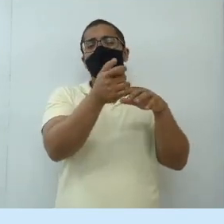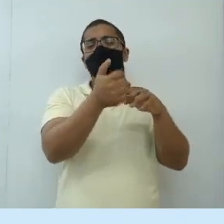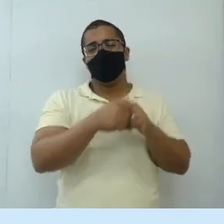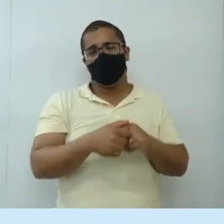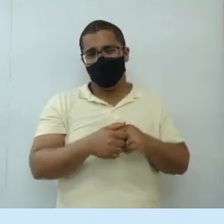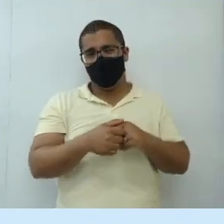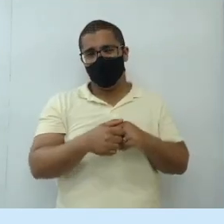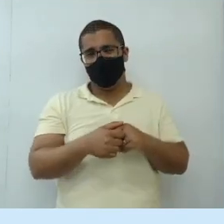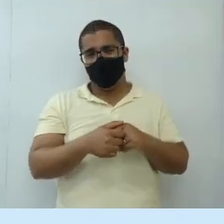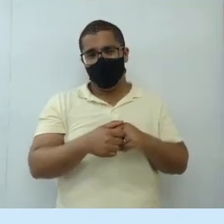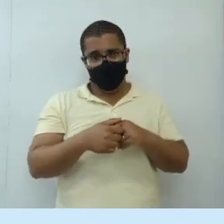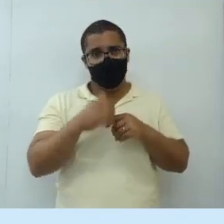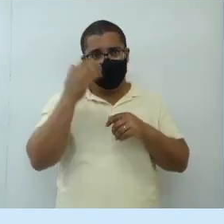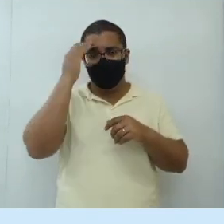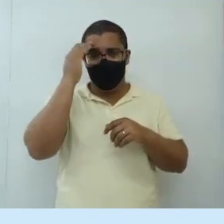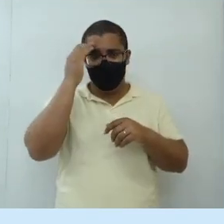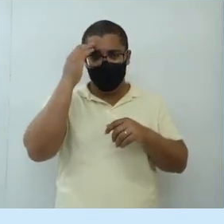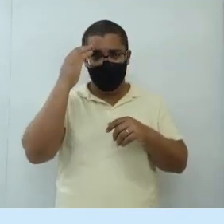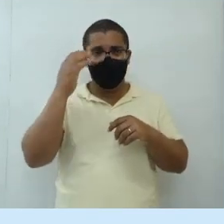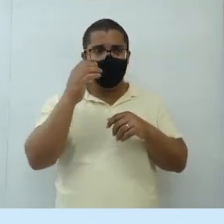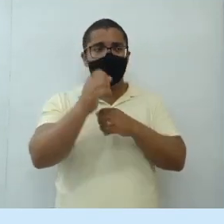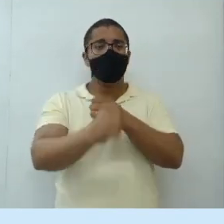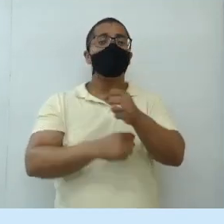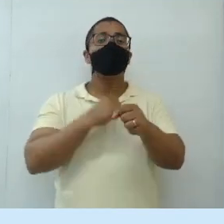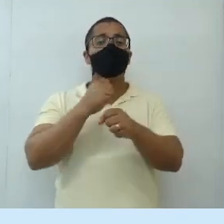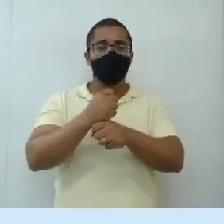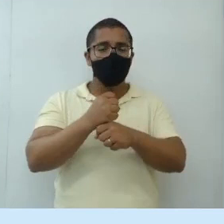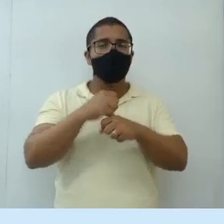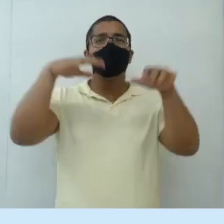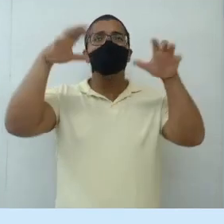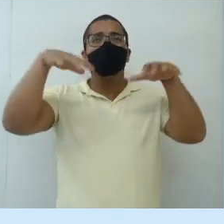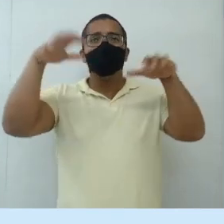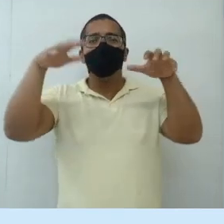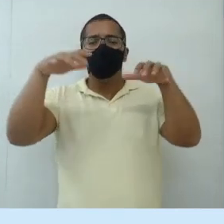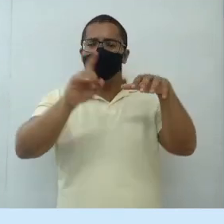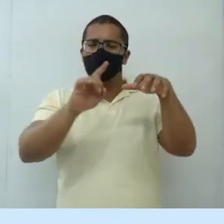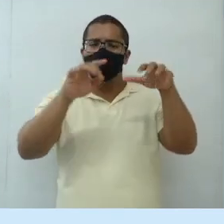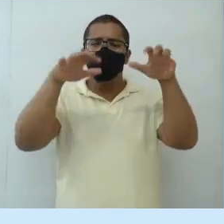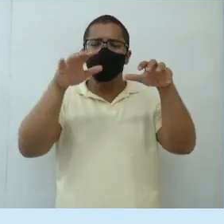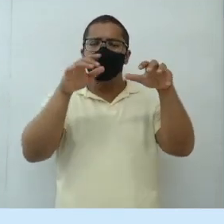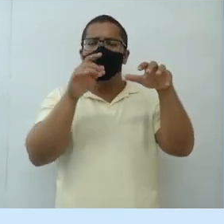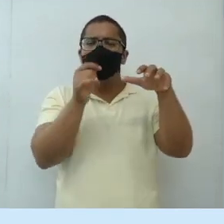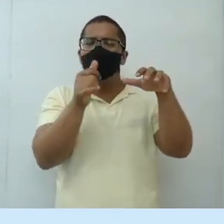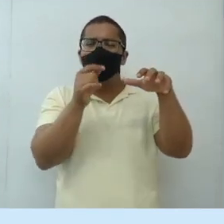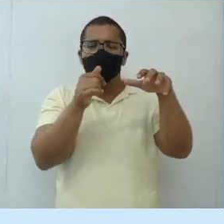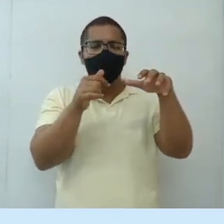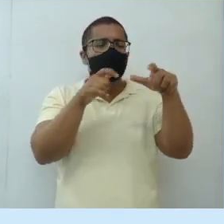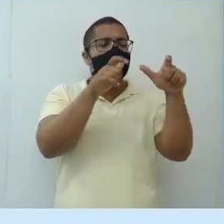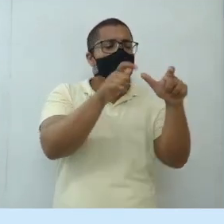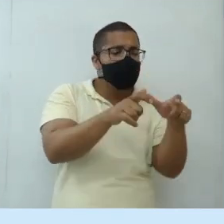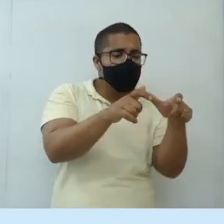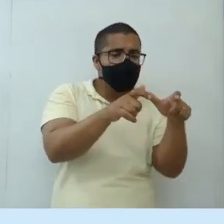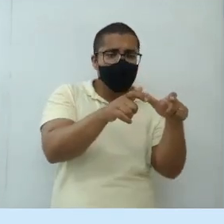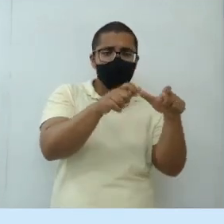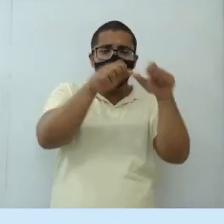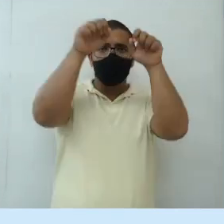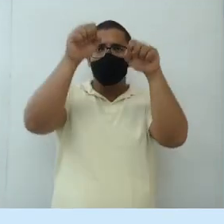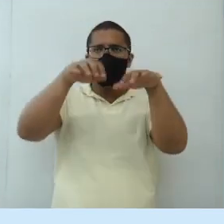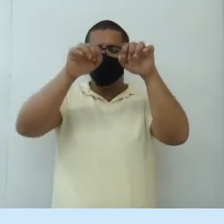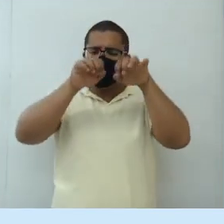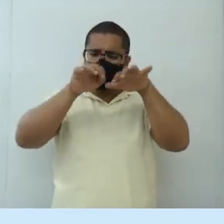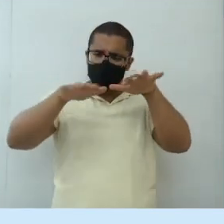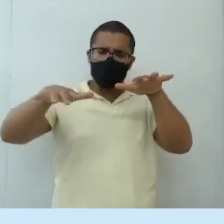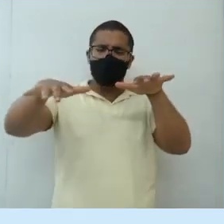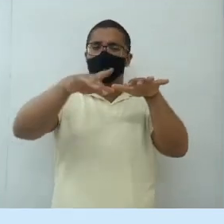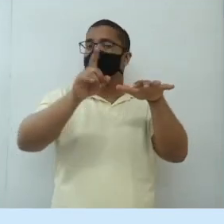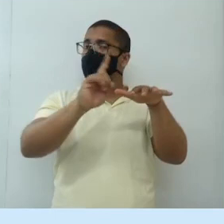né ou seja chove um pouco durante o ano concentrado a chuvas São não são distribuídos